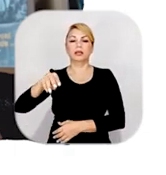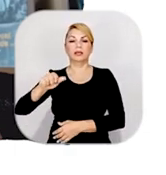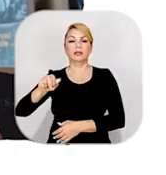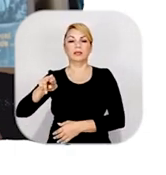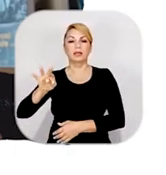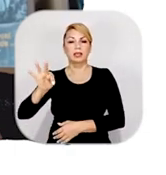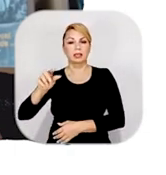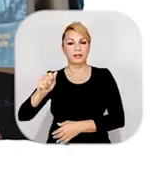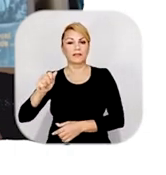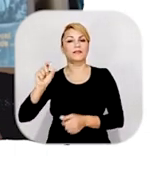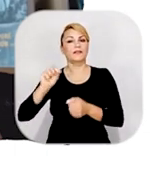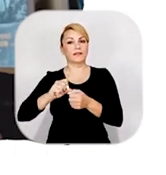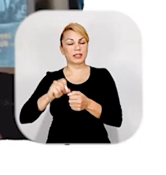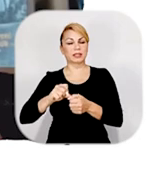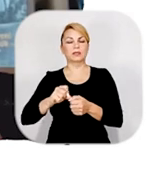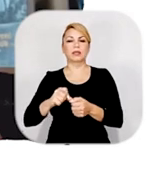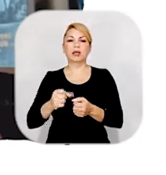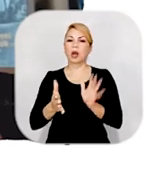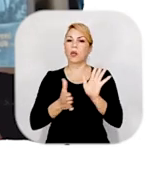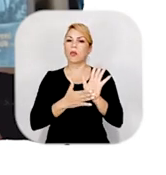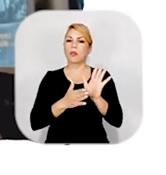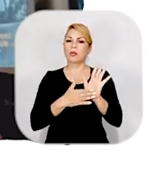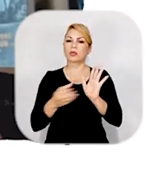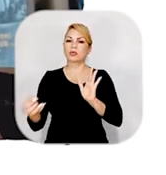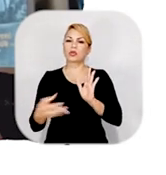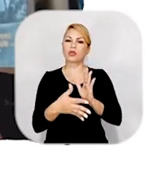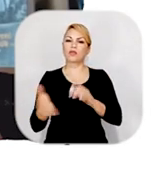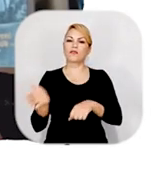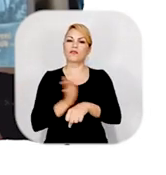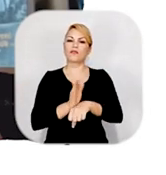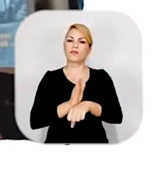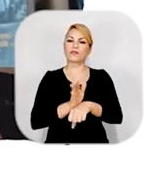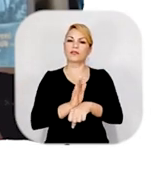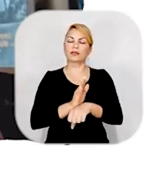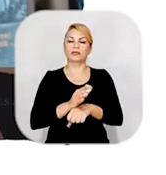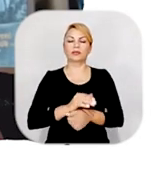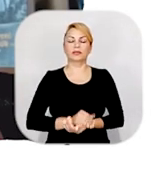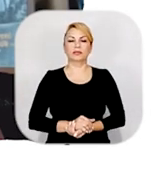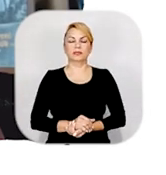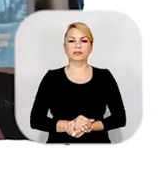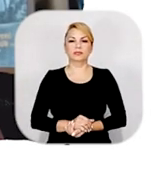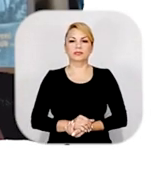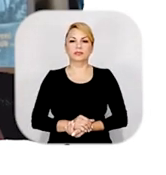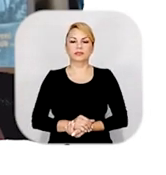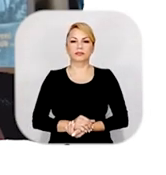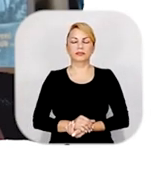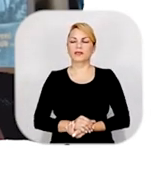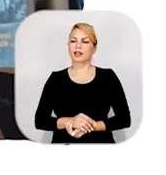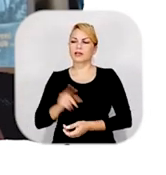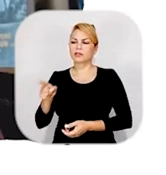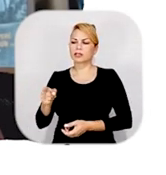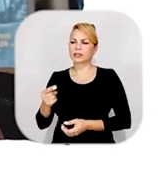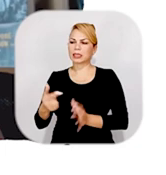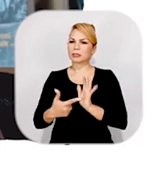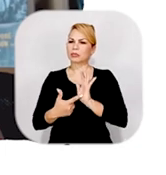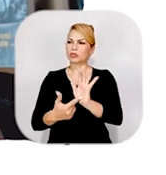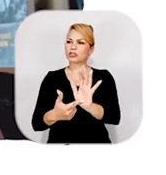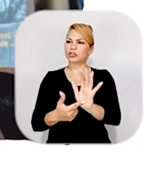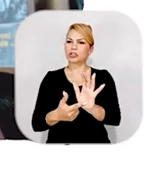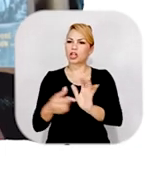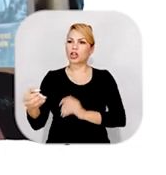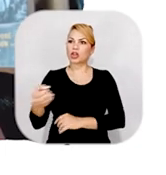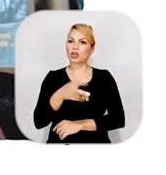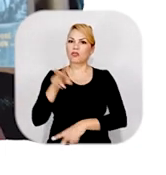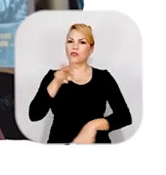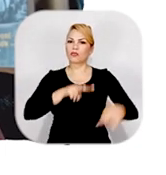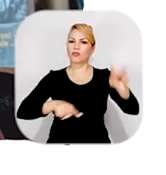propondo, inclusive, um novo filme? Ela faz um filme. Você dá de presente para a Rondônia um outro olhar também. Isso é muito interessante.